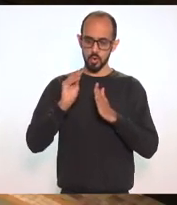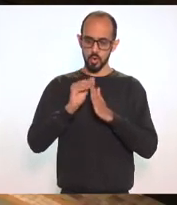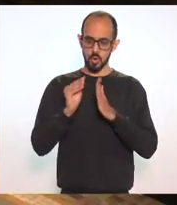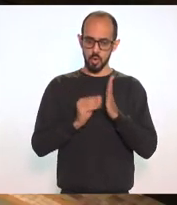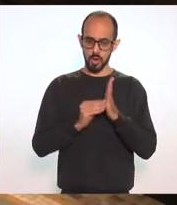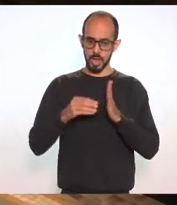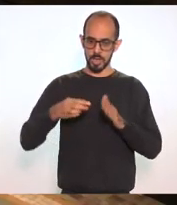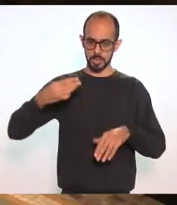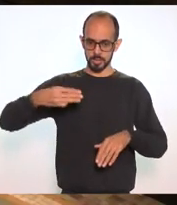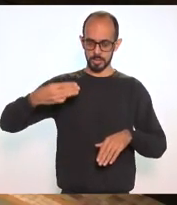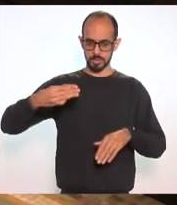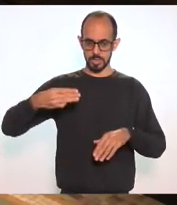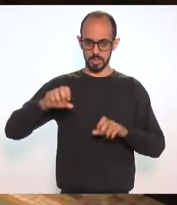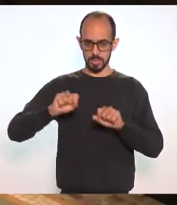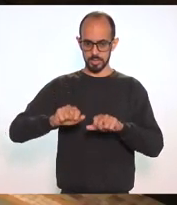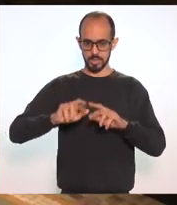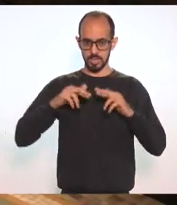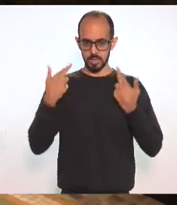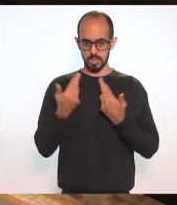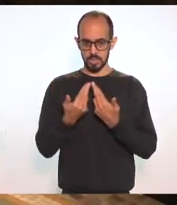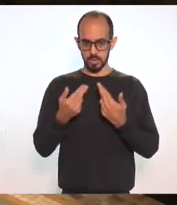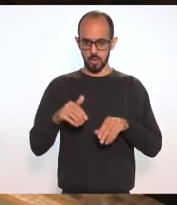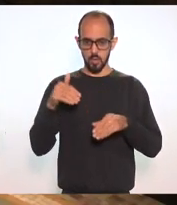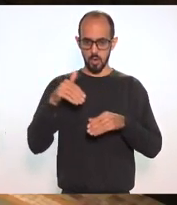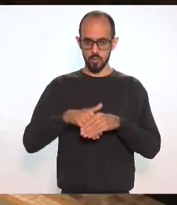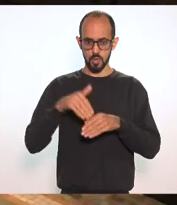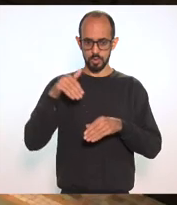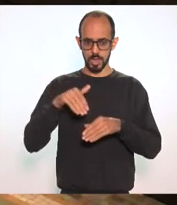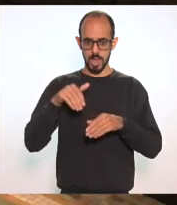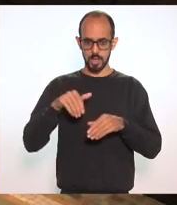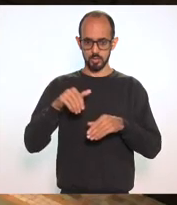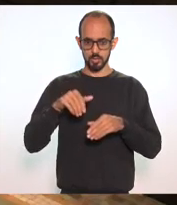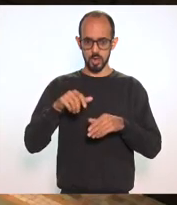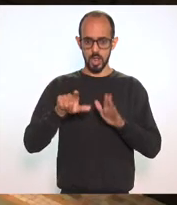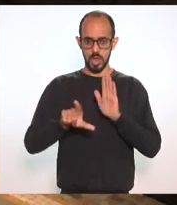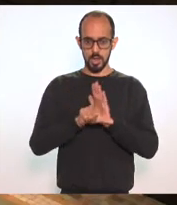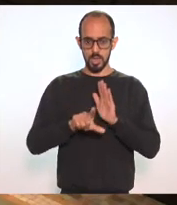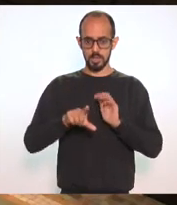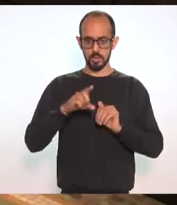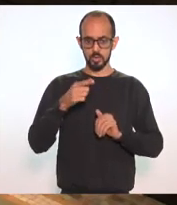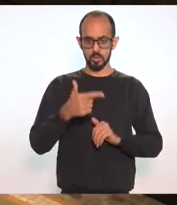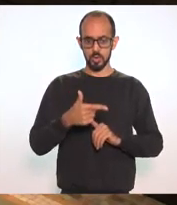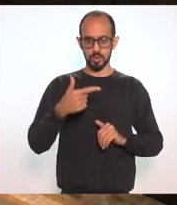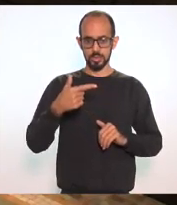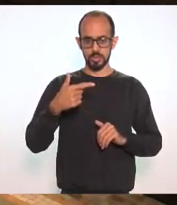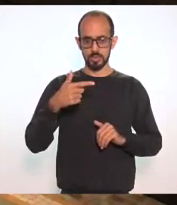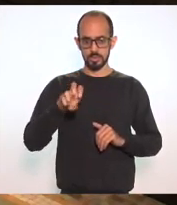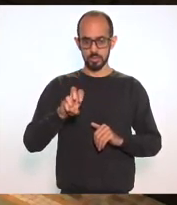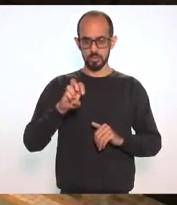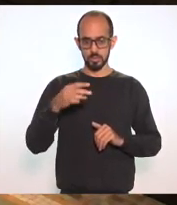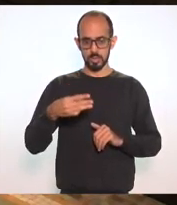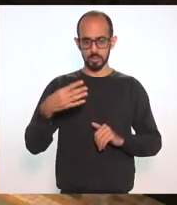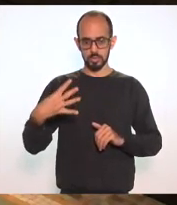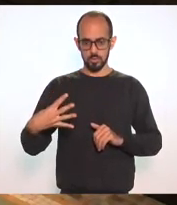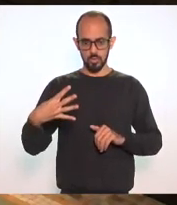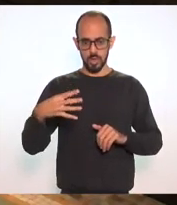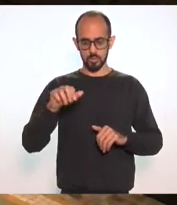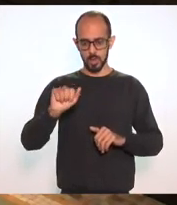terceira sessão extraordinária foi votado o projeto de lei 2534-A. Queria pedir a Vossa Excelência que consignasse meu voto à